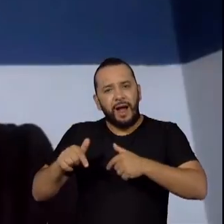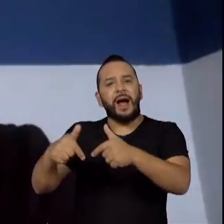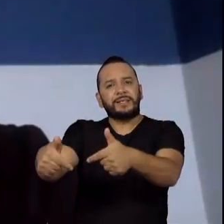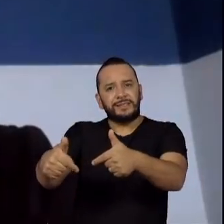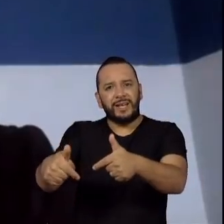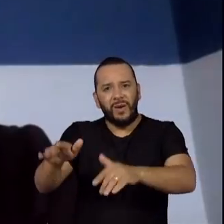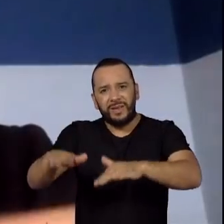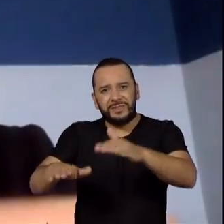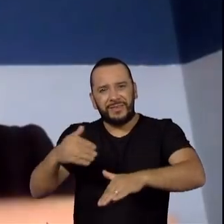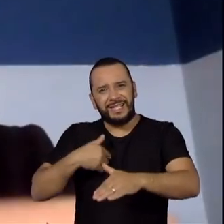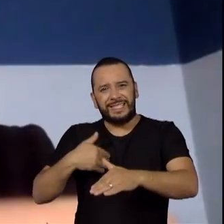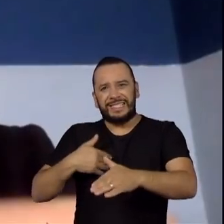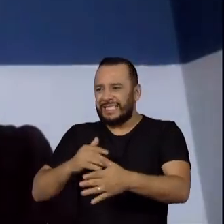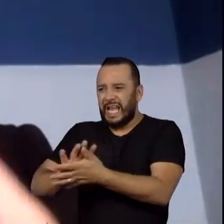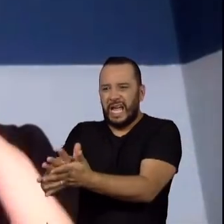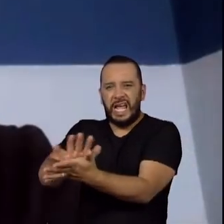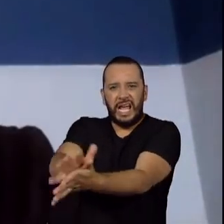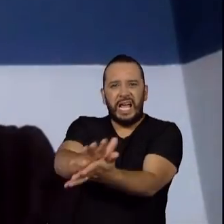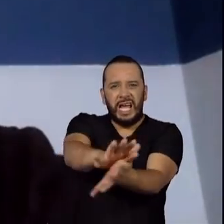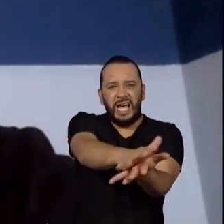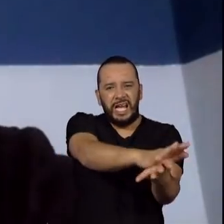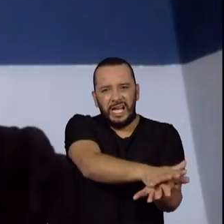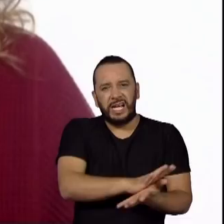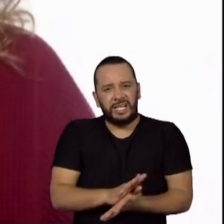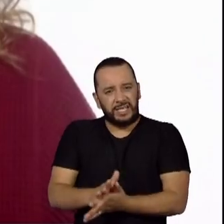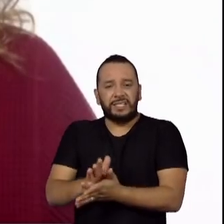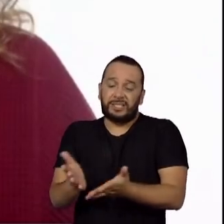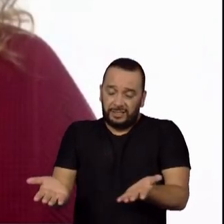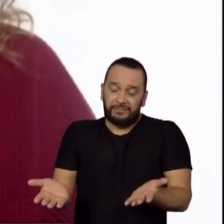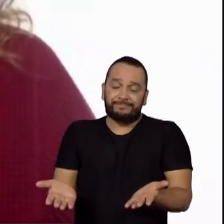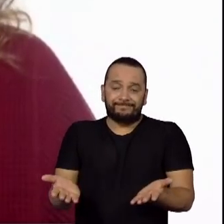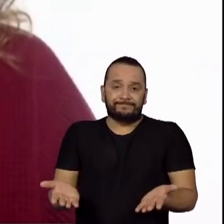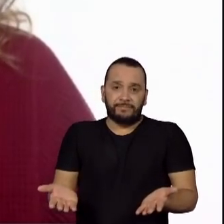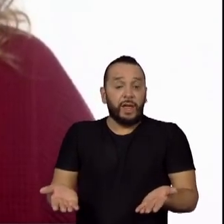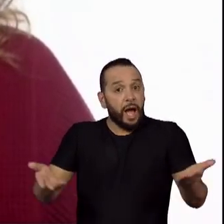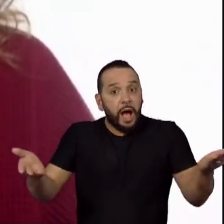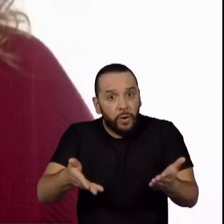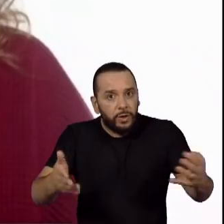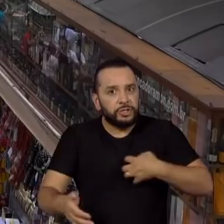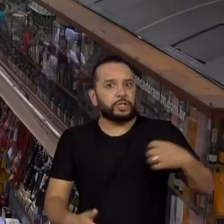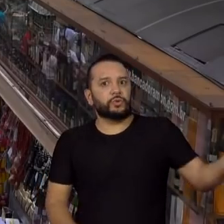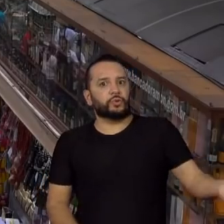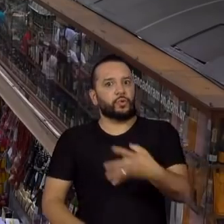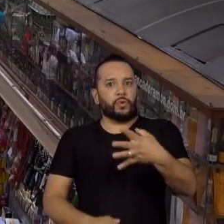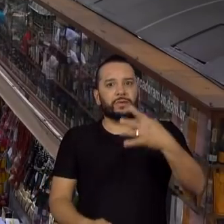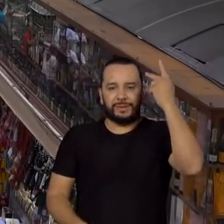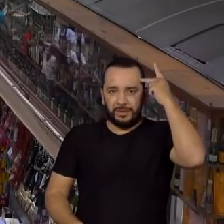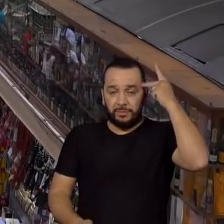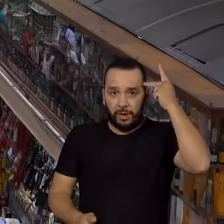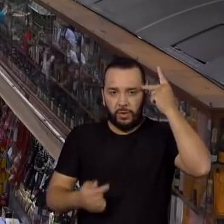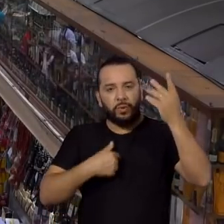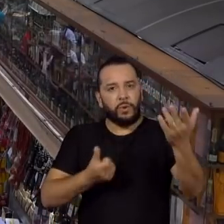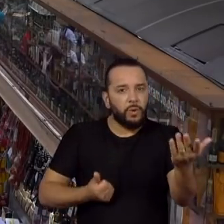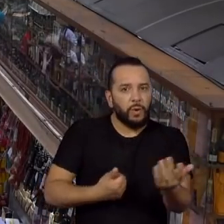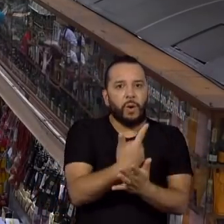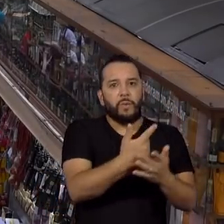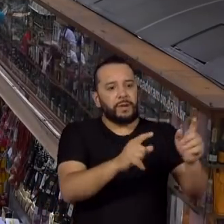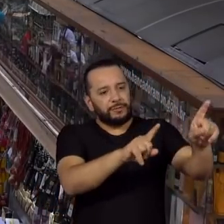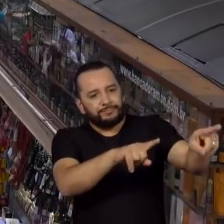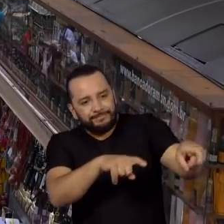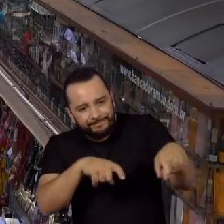de biodiversidade e contribuem negativamente com o clima. Essa forma de consumir da cidade de São Paulo, né, de